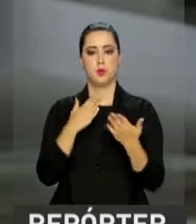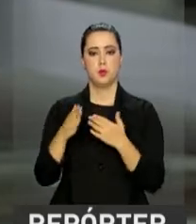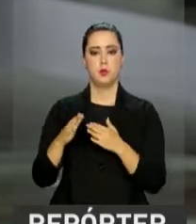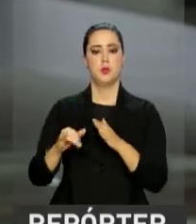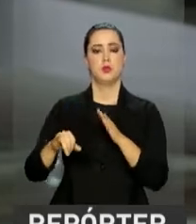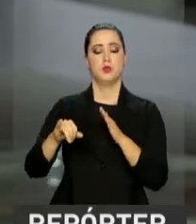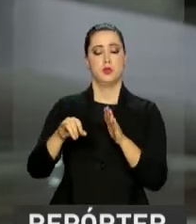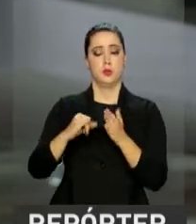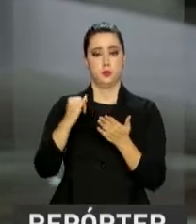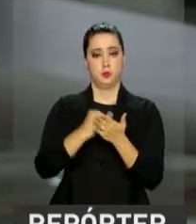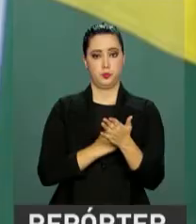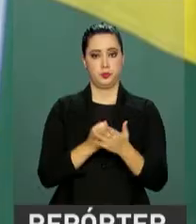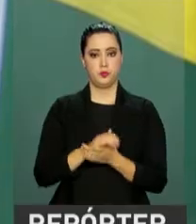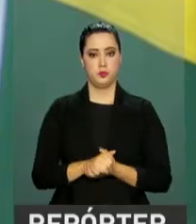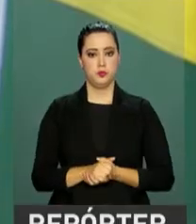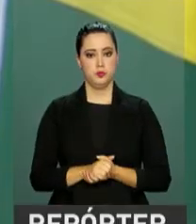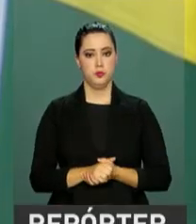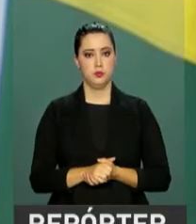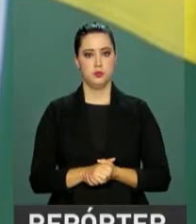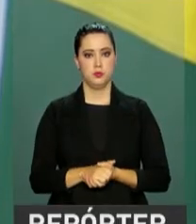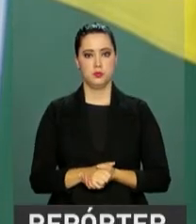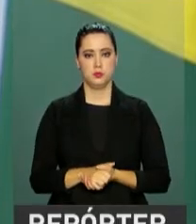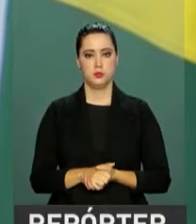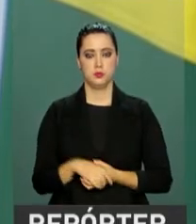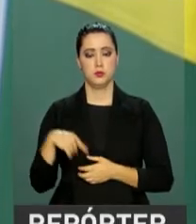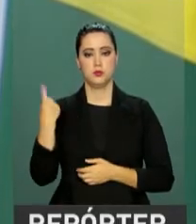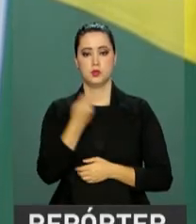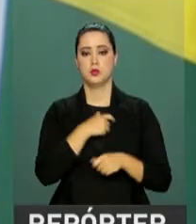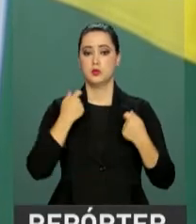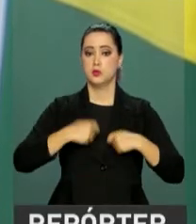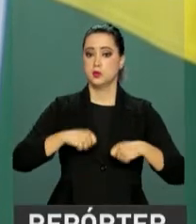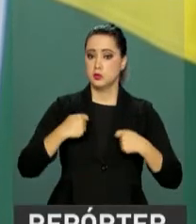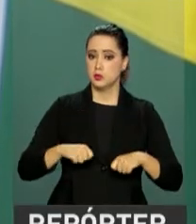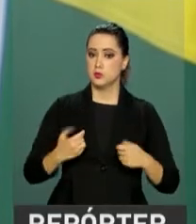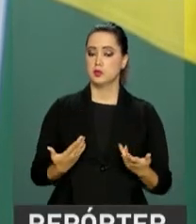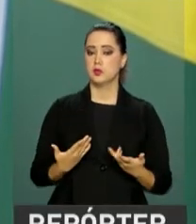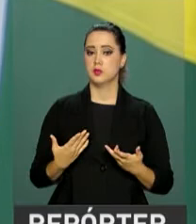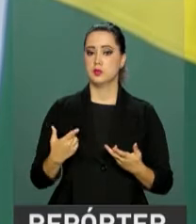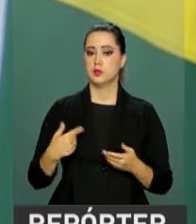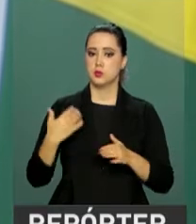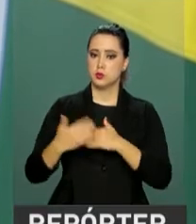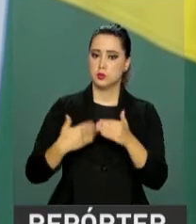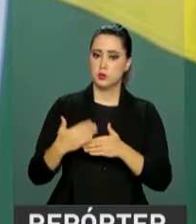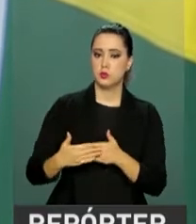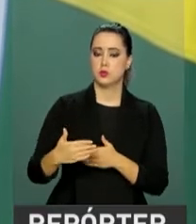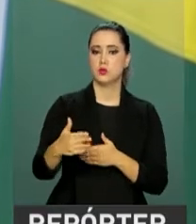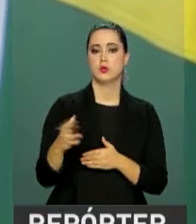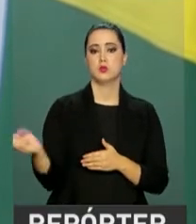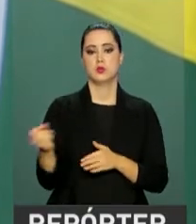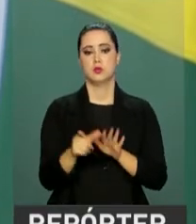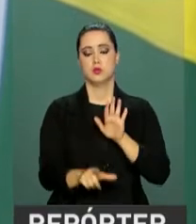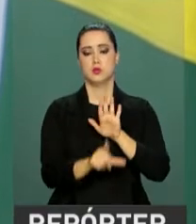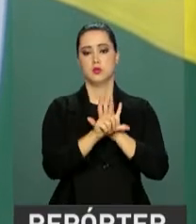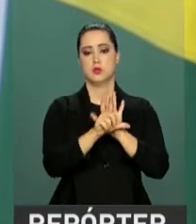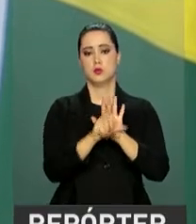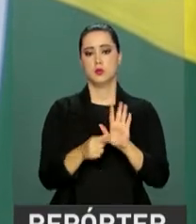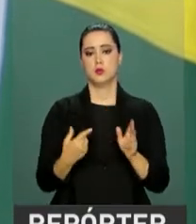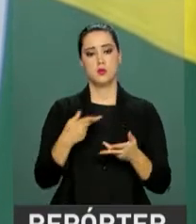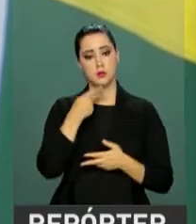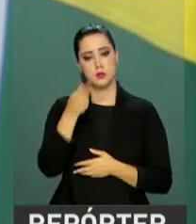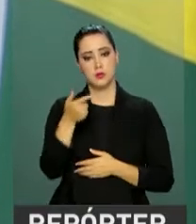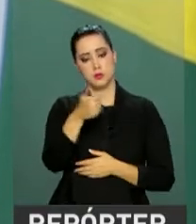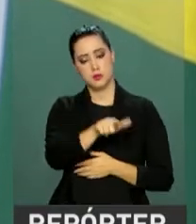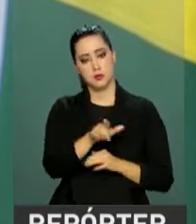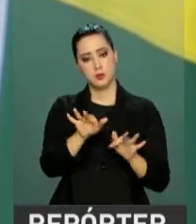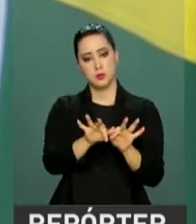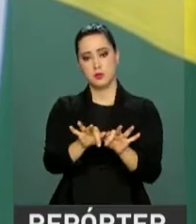tributária que nós precisamos muito de prosseguir as reformas eu quero depois disso fazer uma